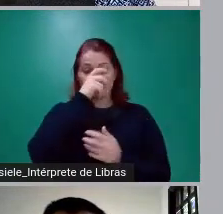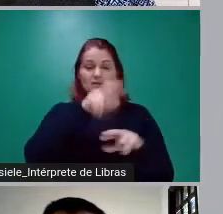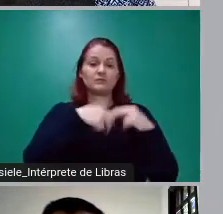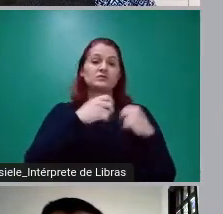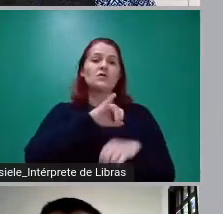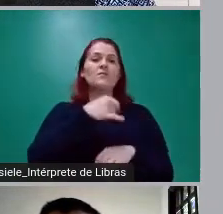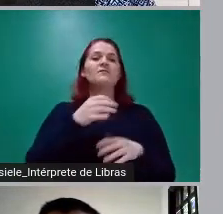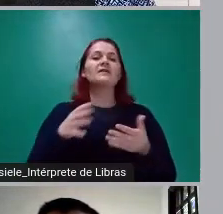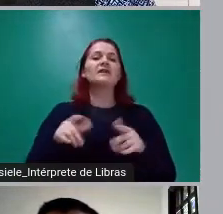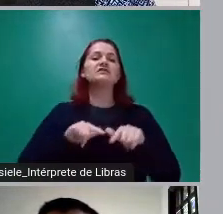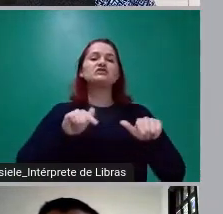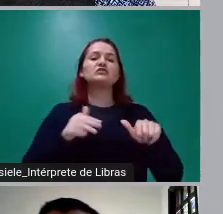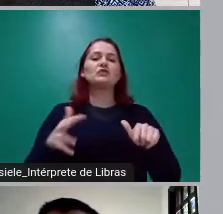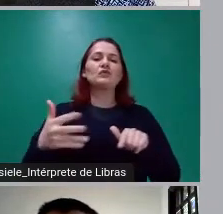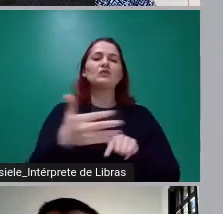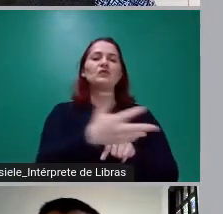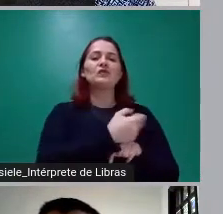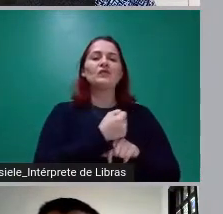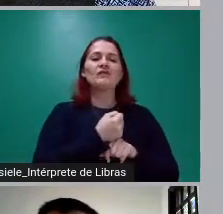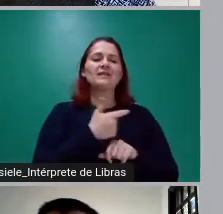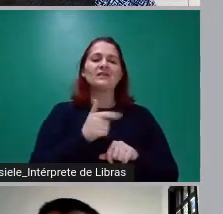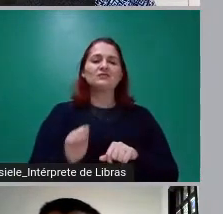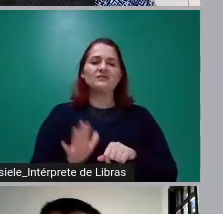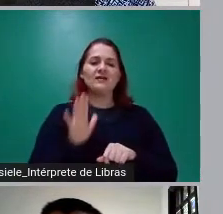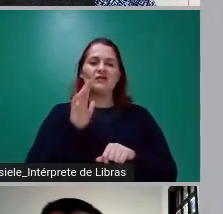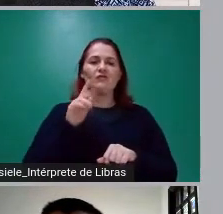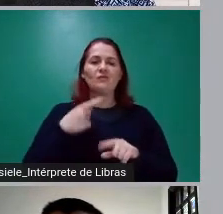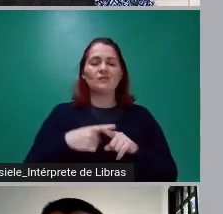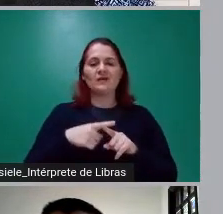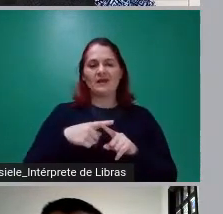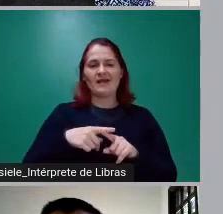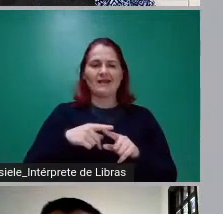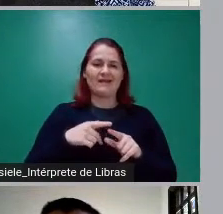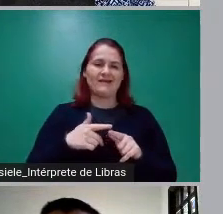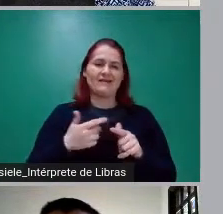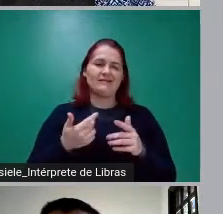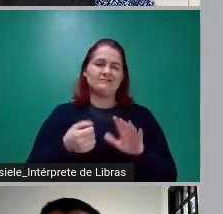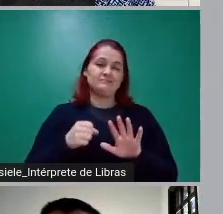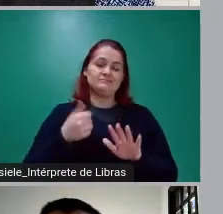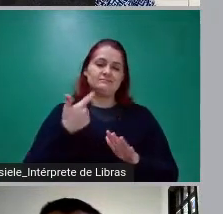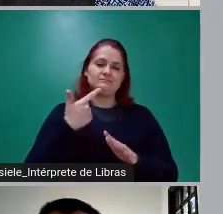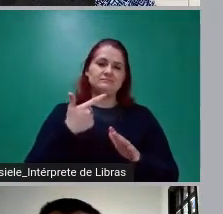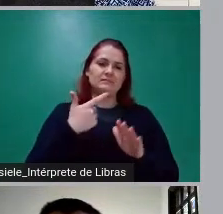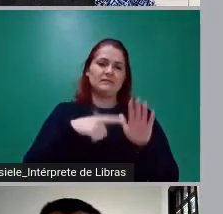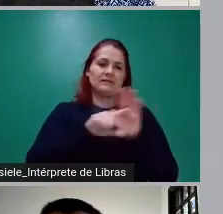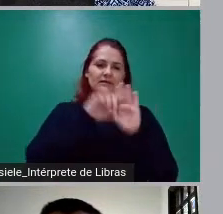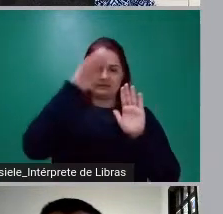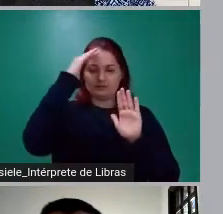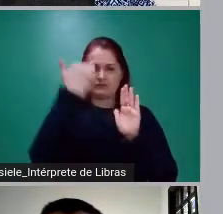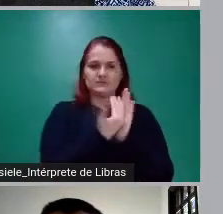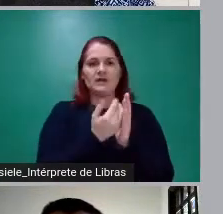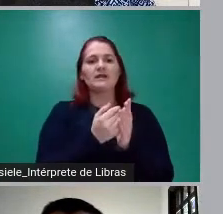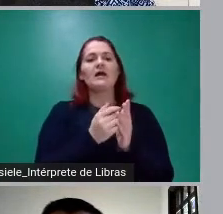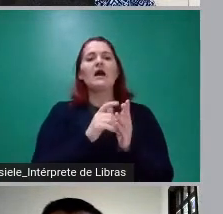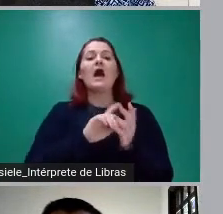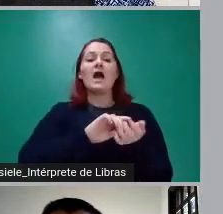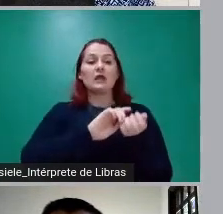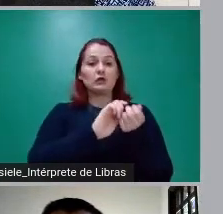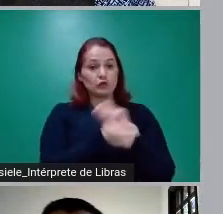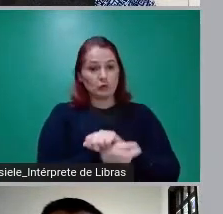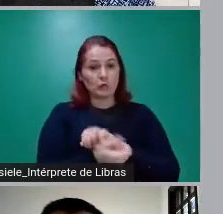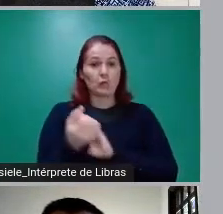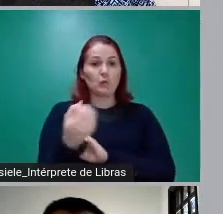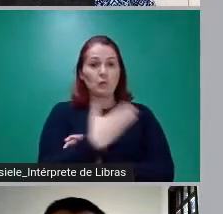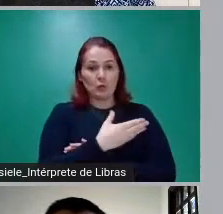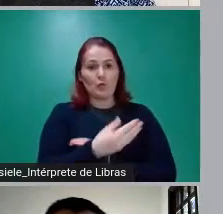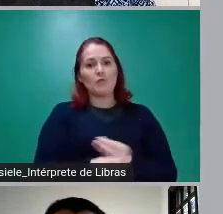empresas privadas. E aí, como já foi bem ressaltado pelos colegas que me antecederam, você teve privatização da Vale nesse período,